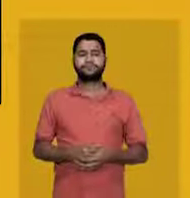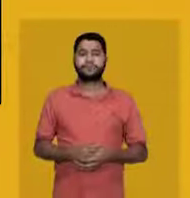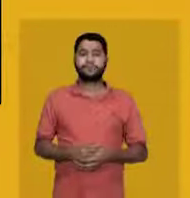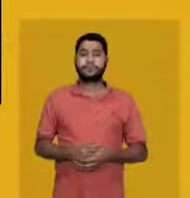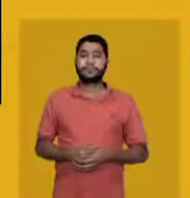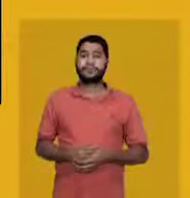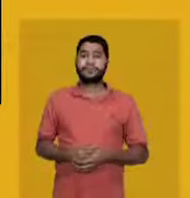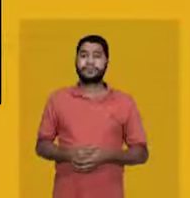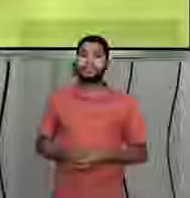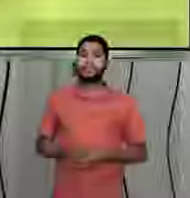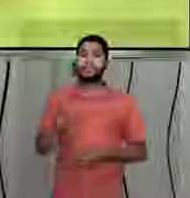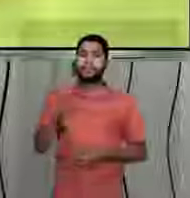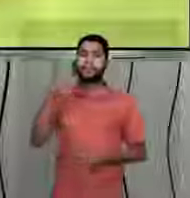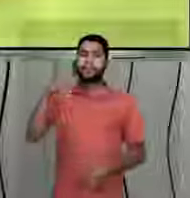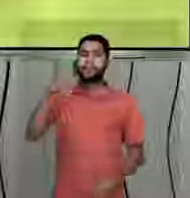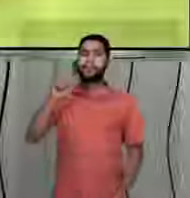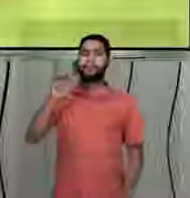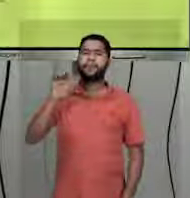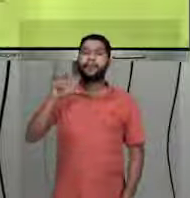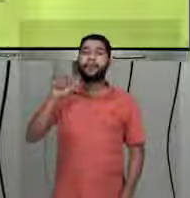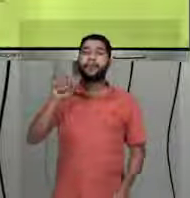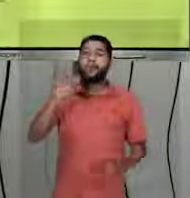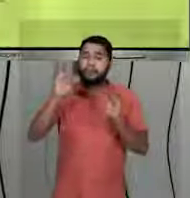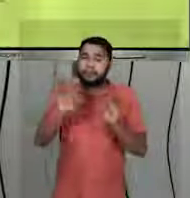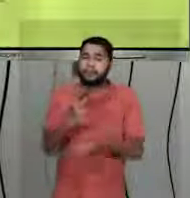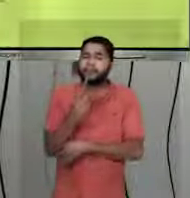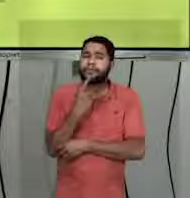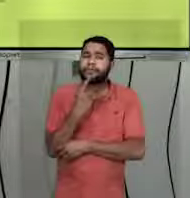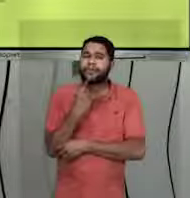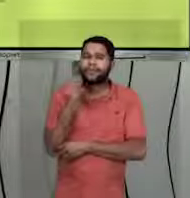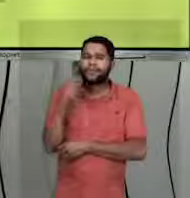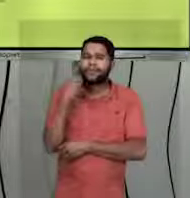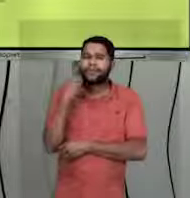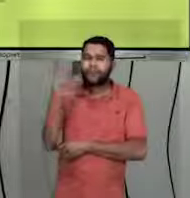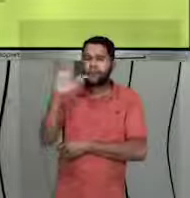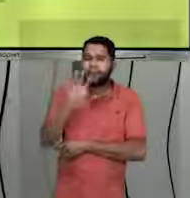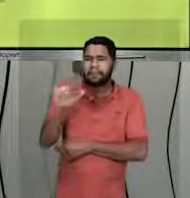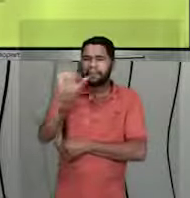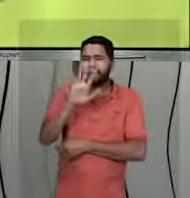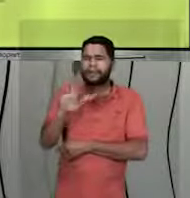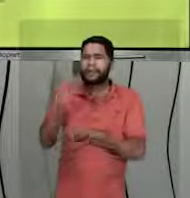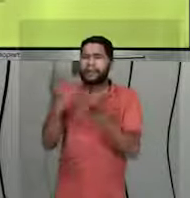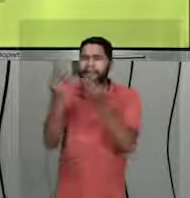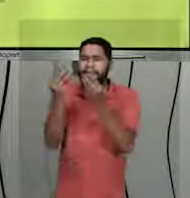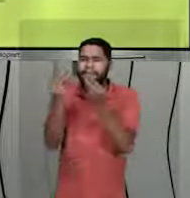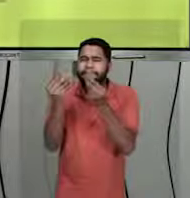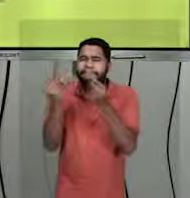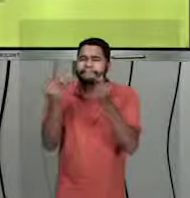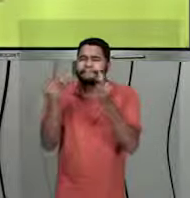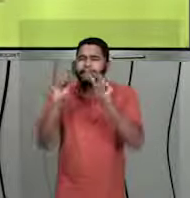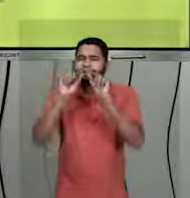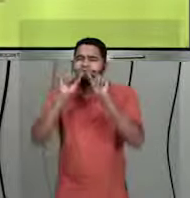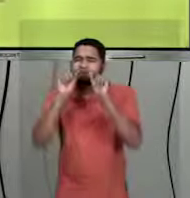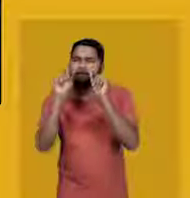teria que estar, gente, essa mácula toda vermelhinha assim. Notem que tem umas áreas mais fragilizadas aqui, mais